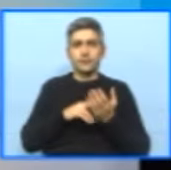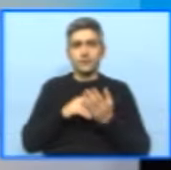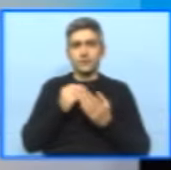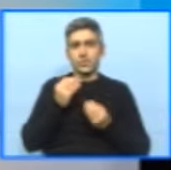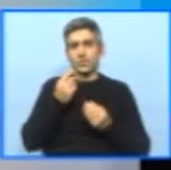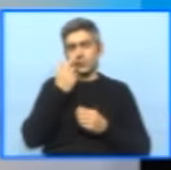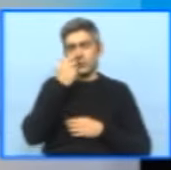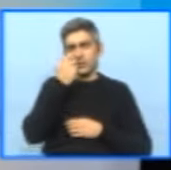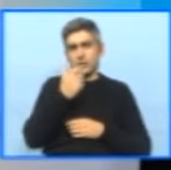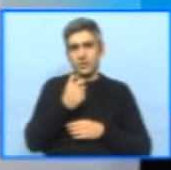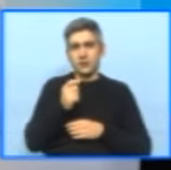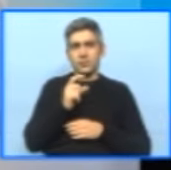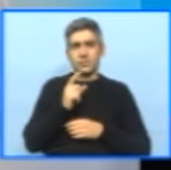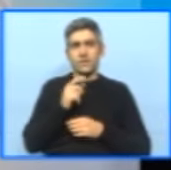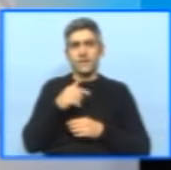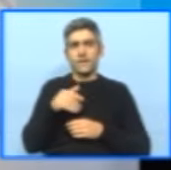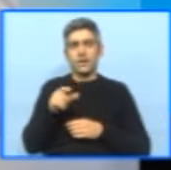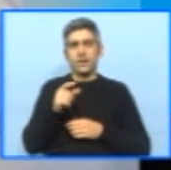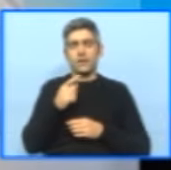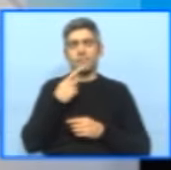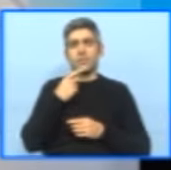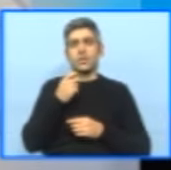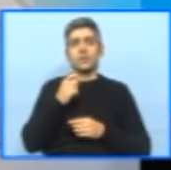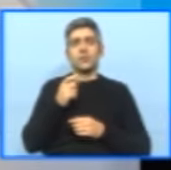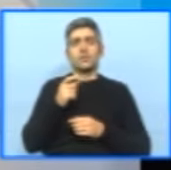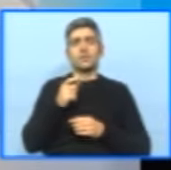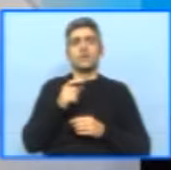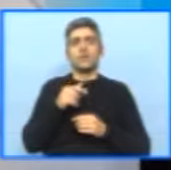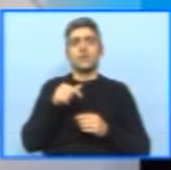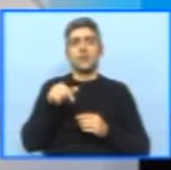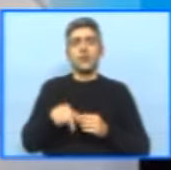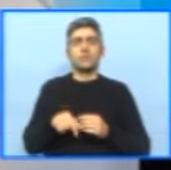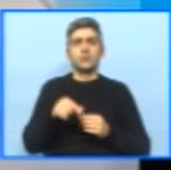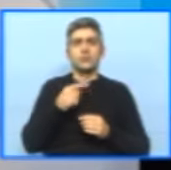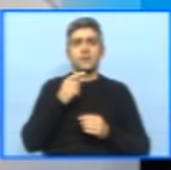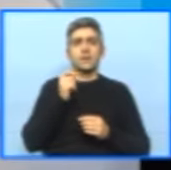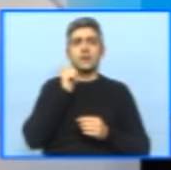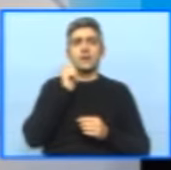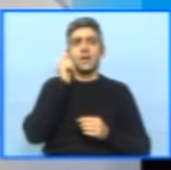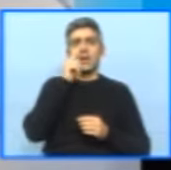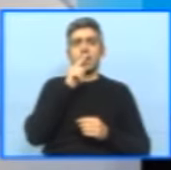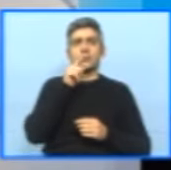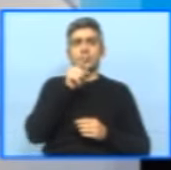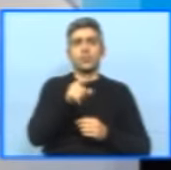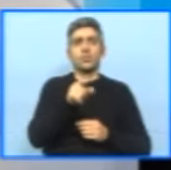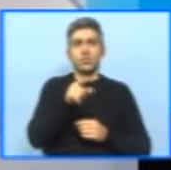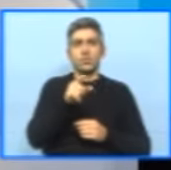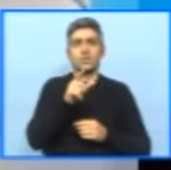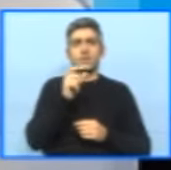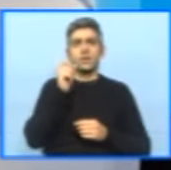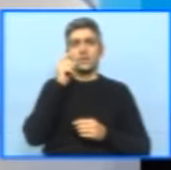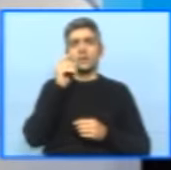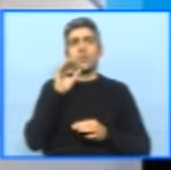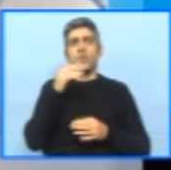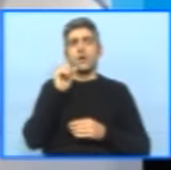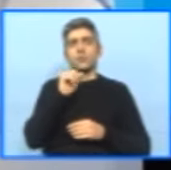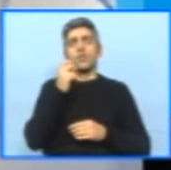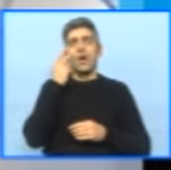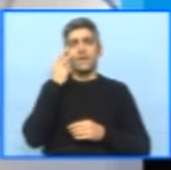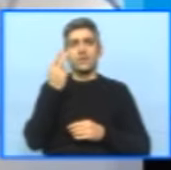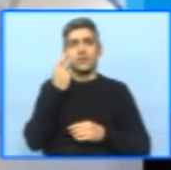humana. Não faz uma pergunta imediata: quem és tu? E diz-me quem é a tua vida,